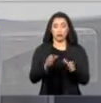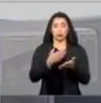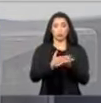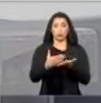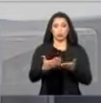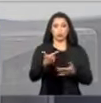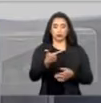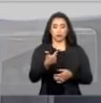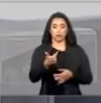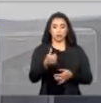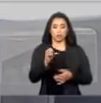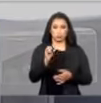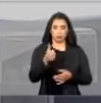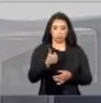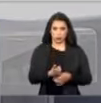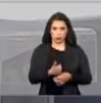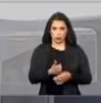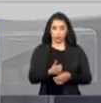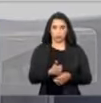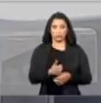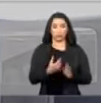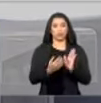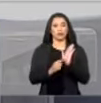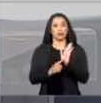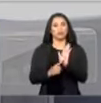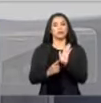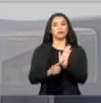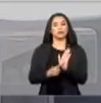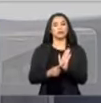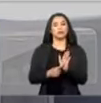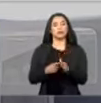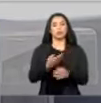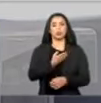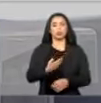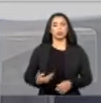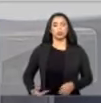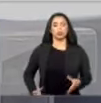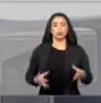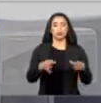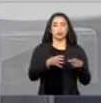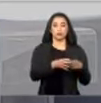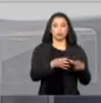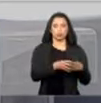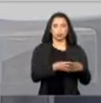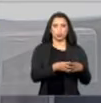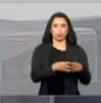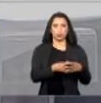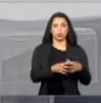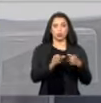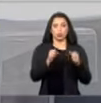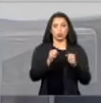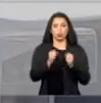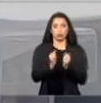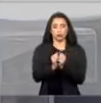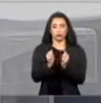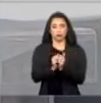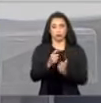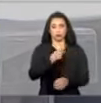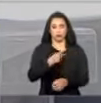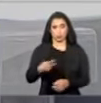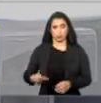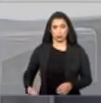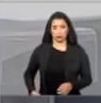foi apresentado ao governo a proposta de criação de um grupo executivo ligado à presidência da República, com a incumbência de